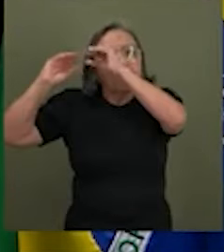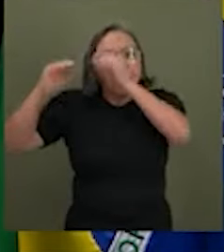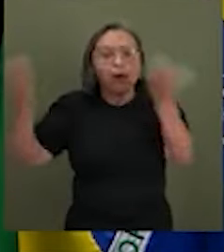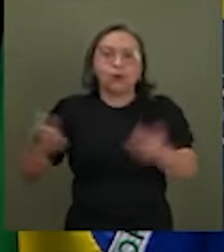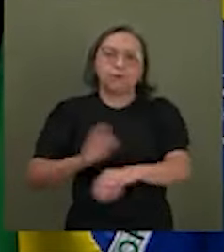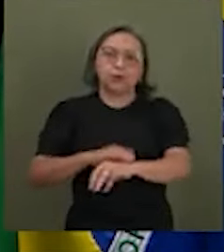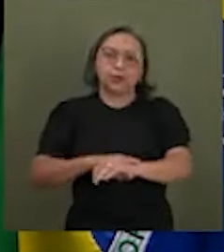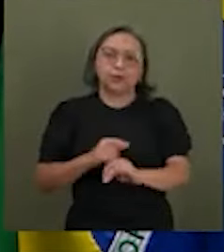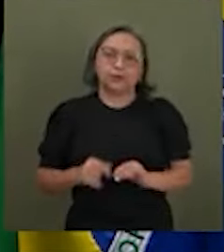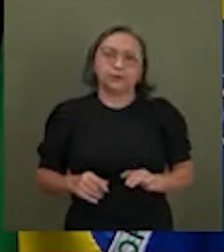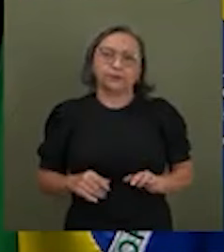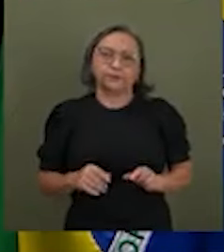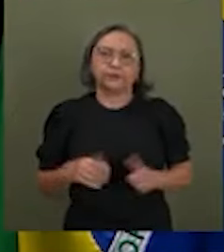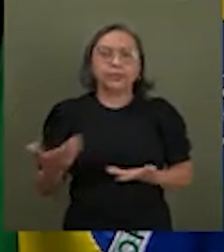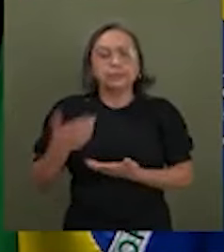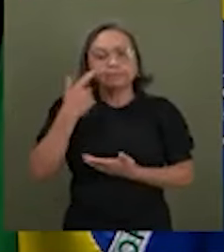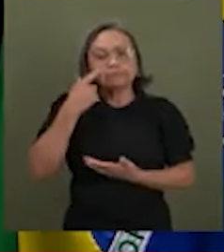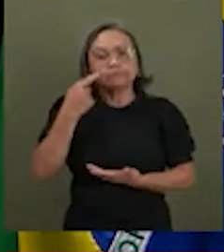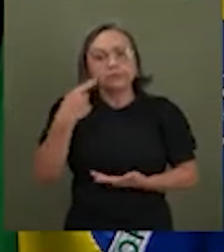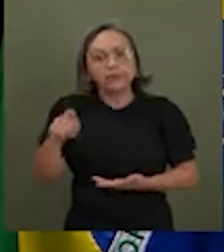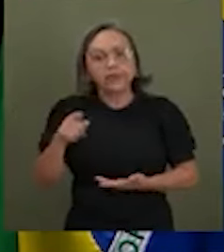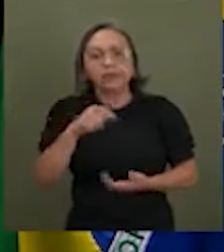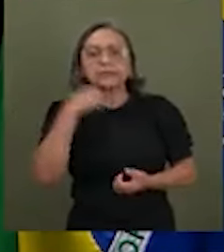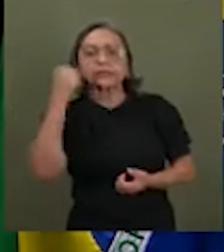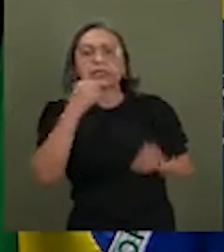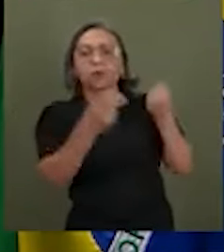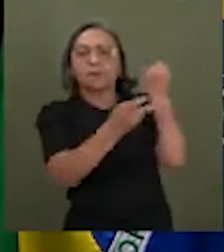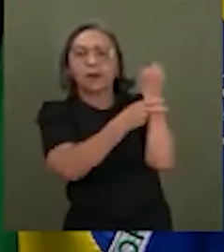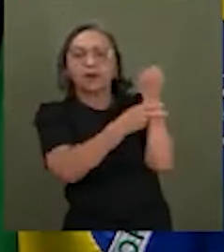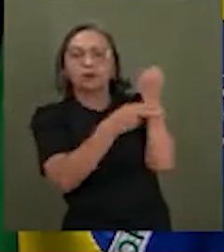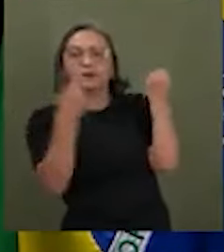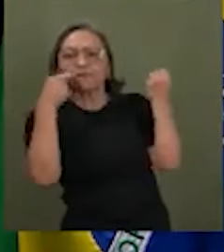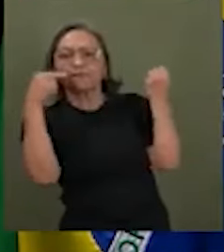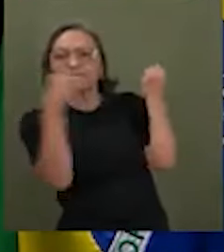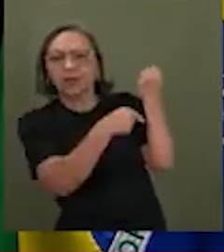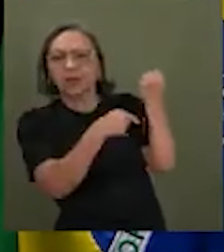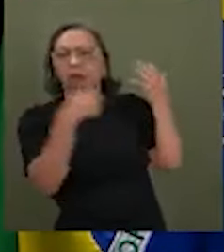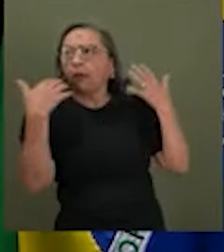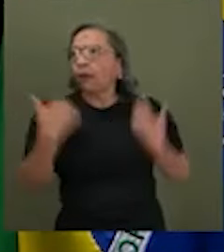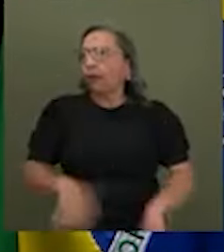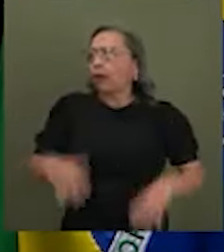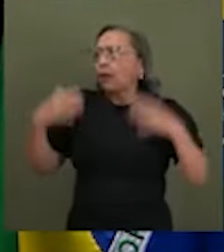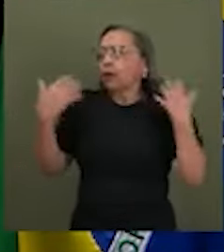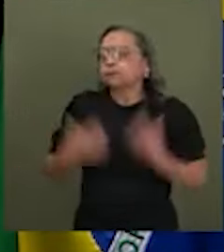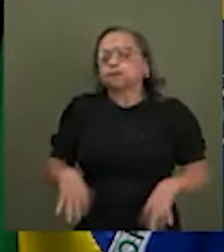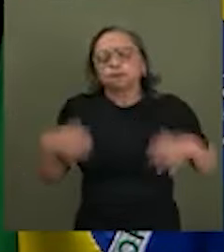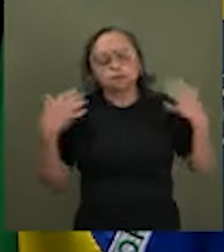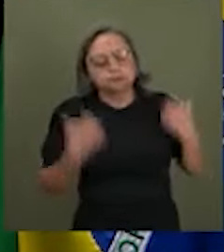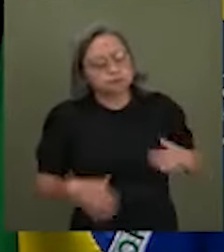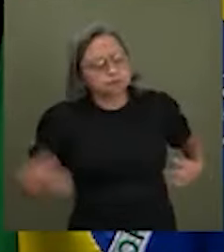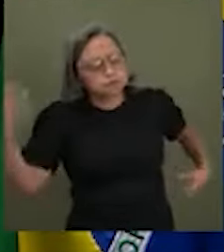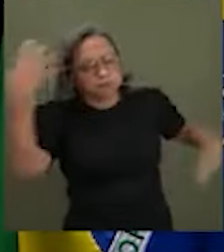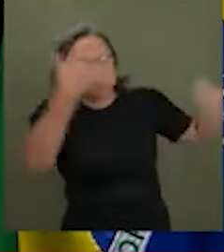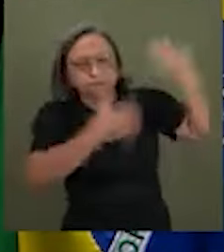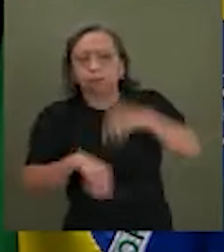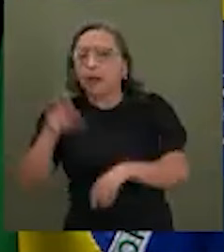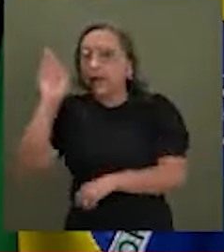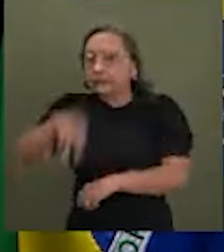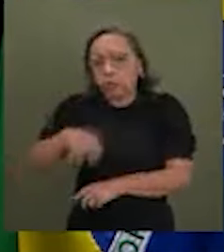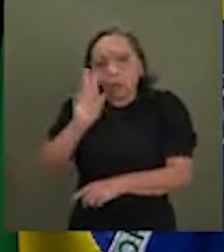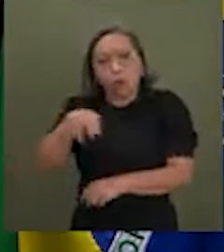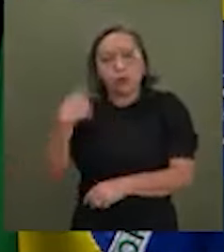momento, de ver o senador Magno Malta desesperado, com razão, como nós